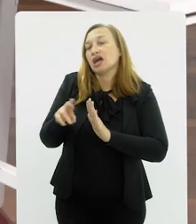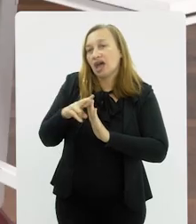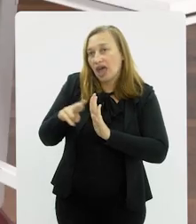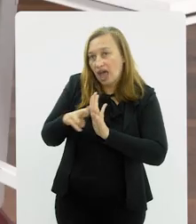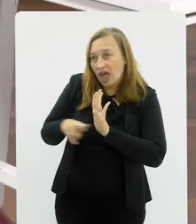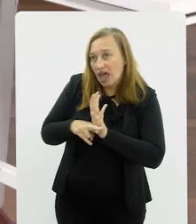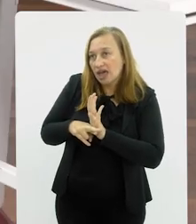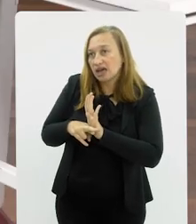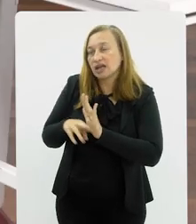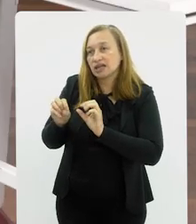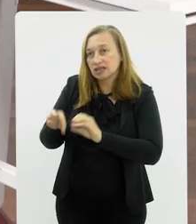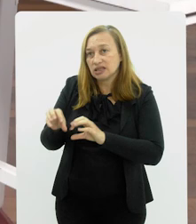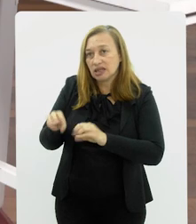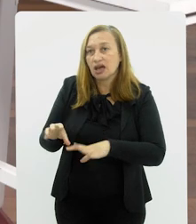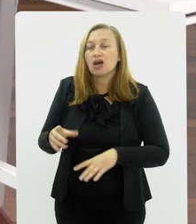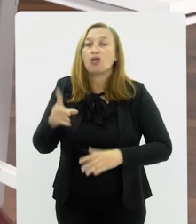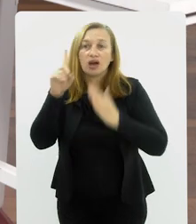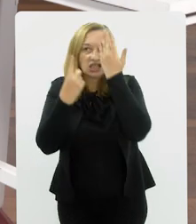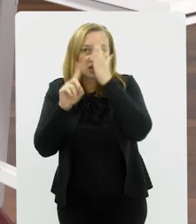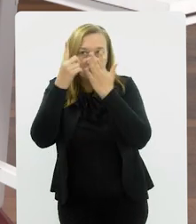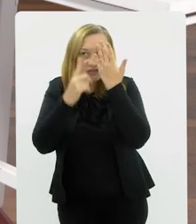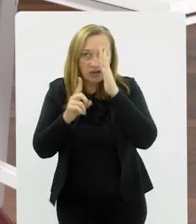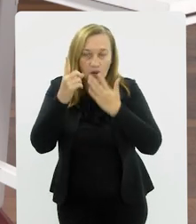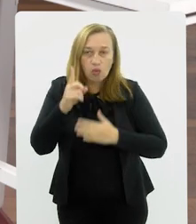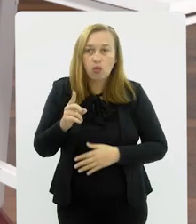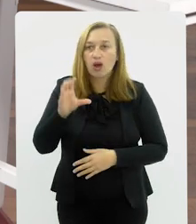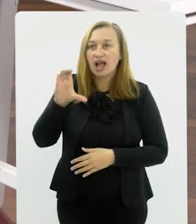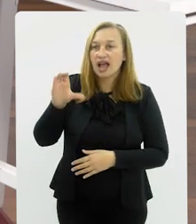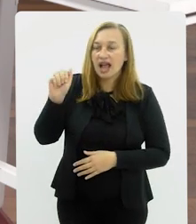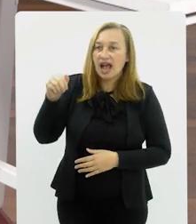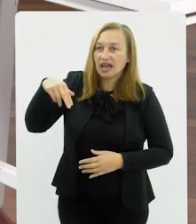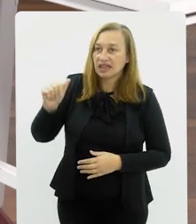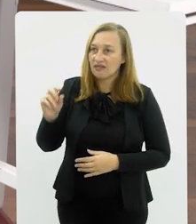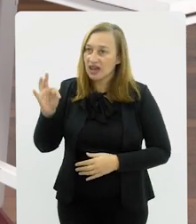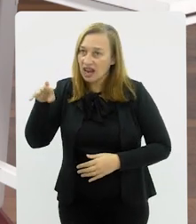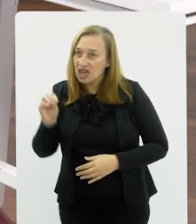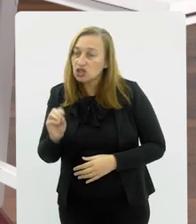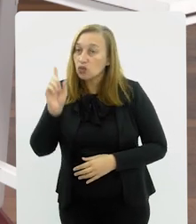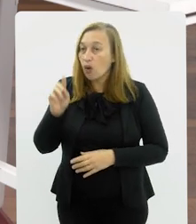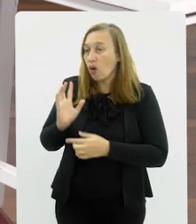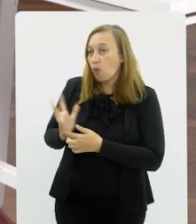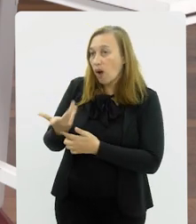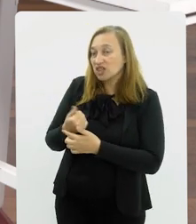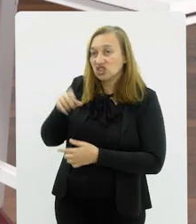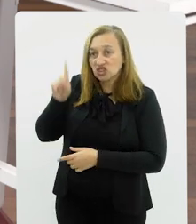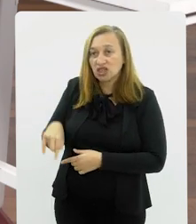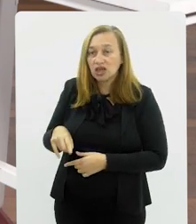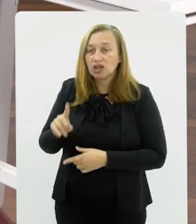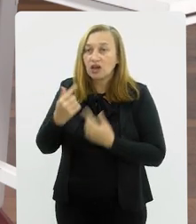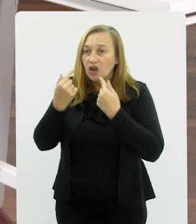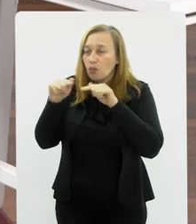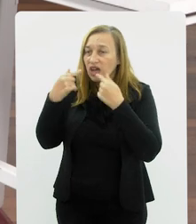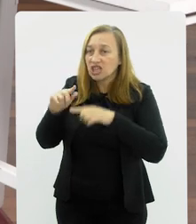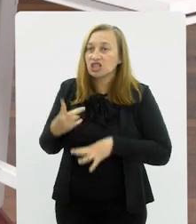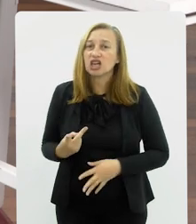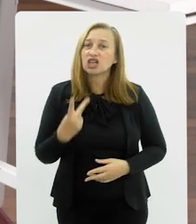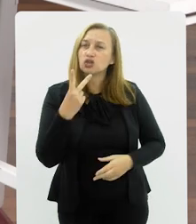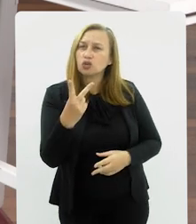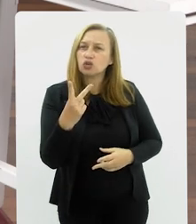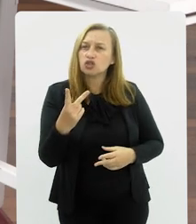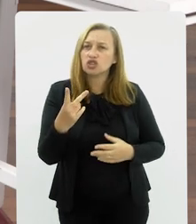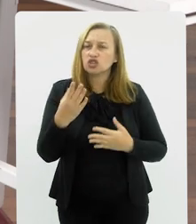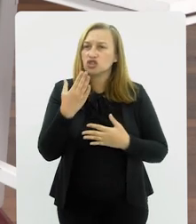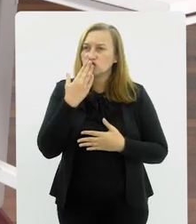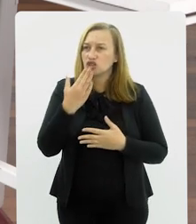de acabamento. Né? A função do carnavalesco é ser o diretor artístico. Né? Principalmente na parte de acabamento, porque lá e não é nenhuma crítica. São